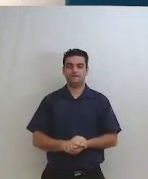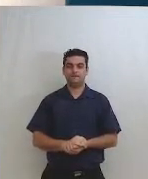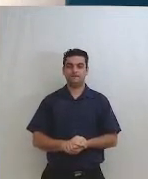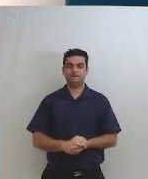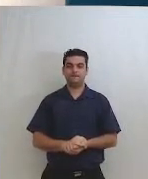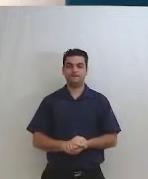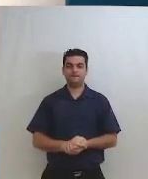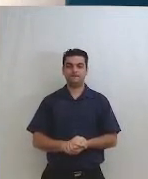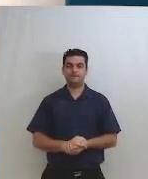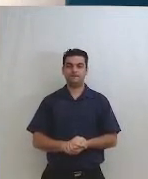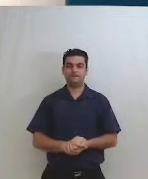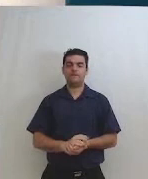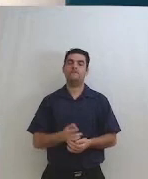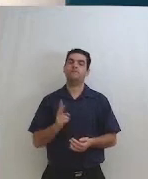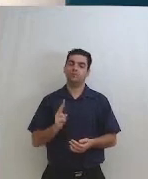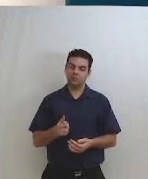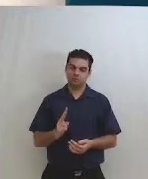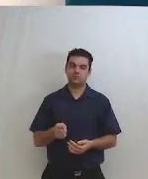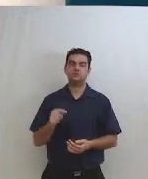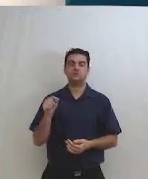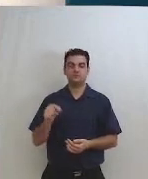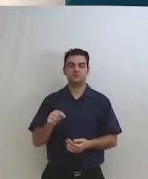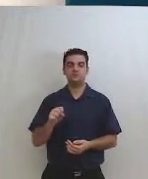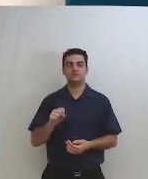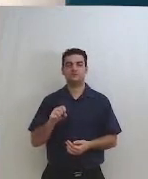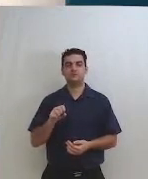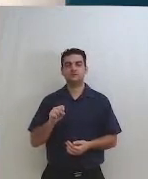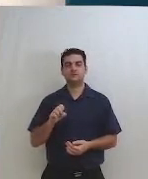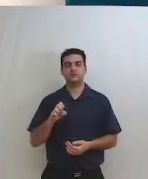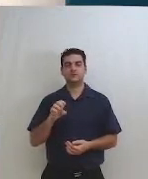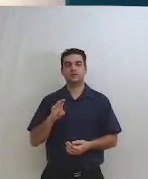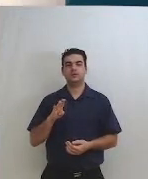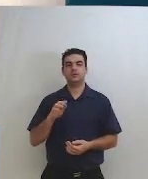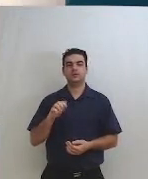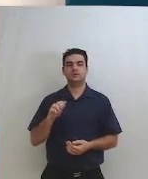Ainda com o ministro Sebastião Reis, agravo regimental, habeas corpus